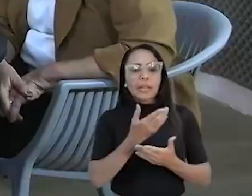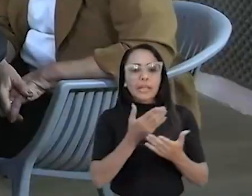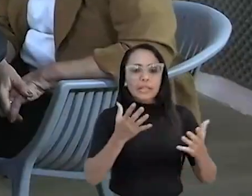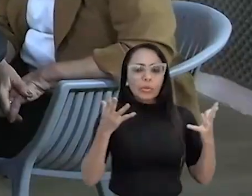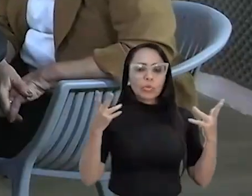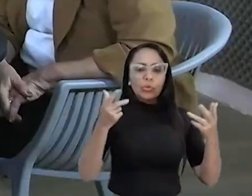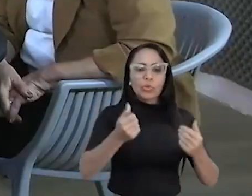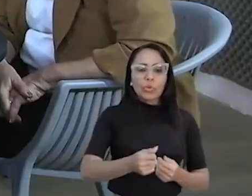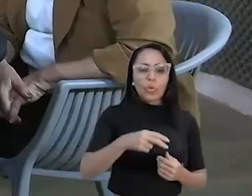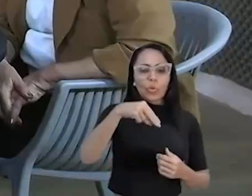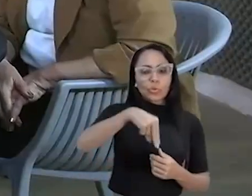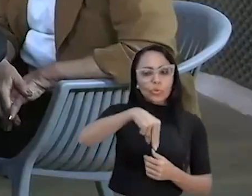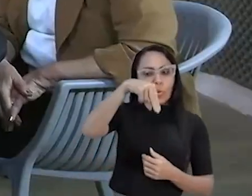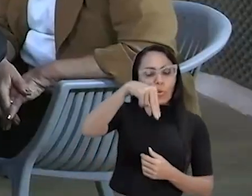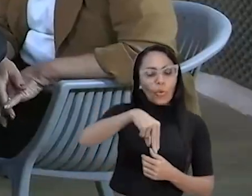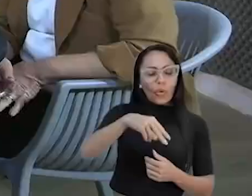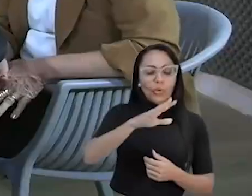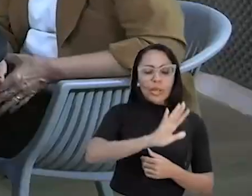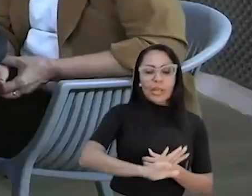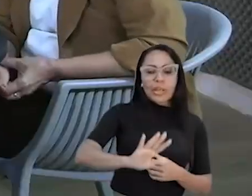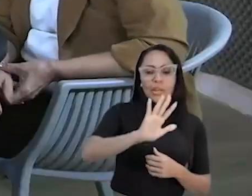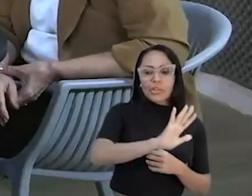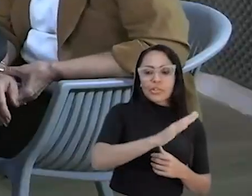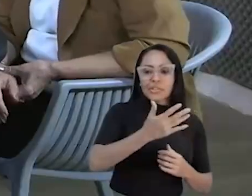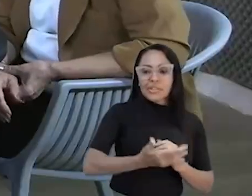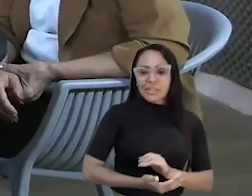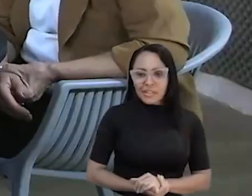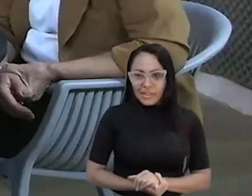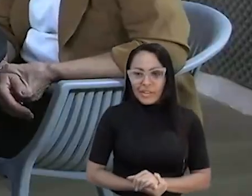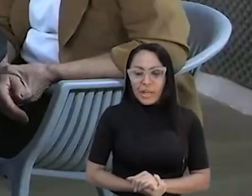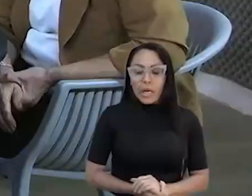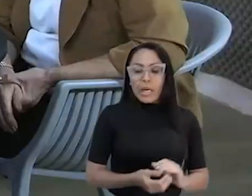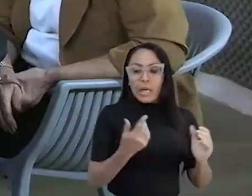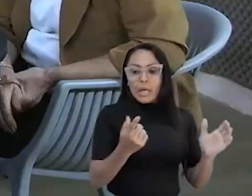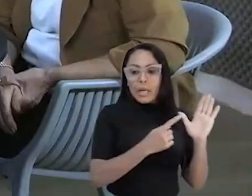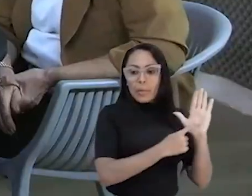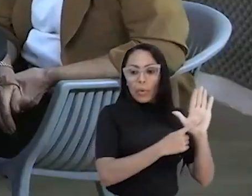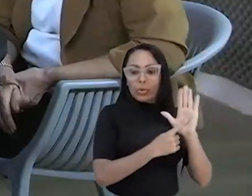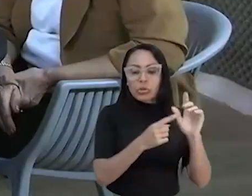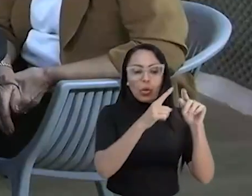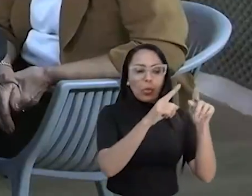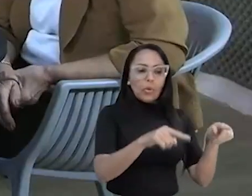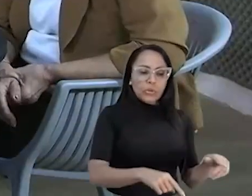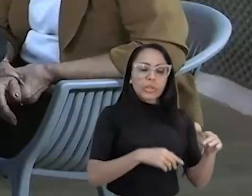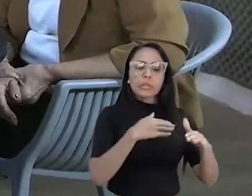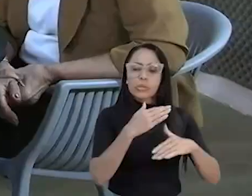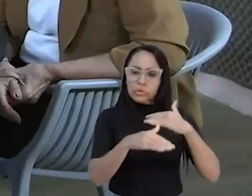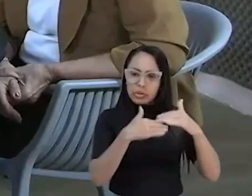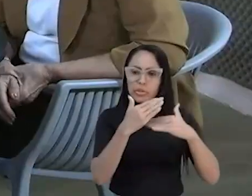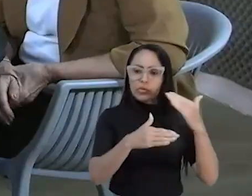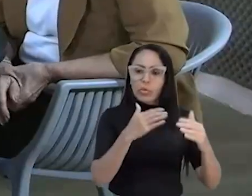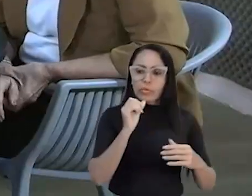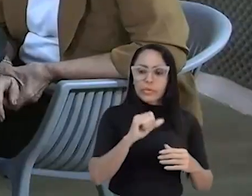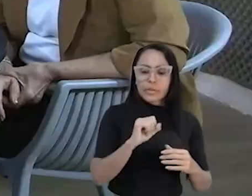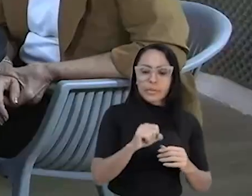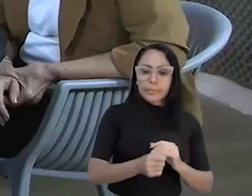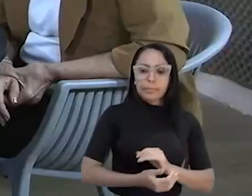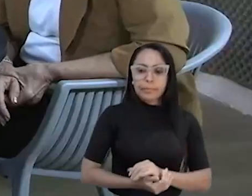para dar, para se inspirar, né? E mostrar os projetos que a gente desenvolve